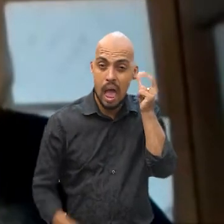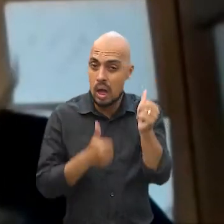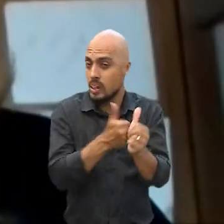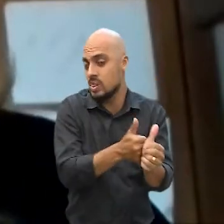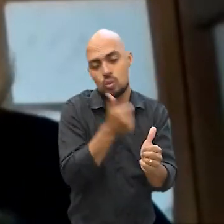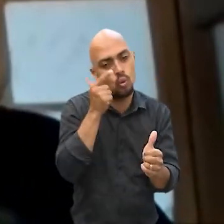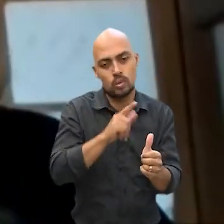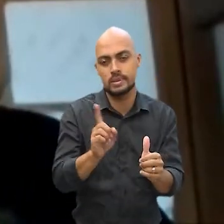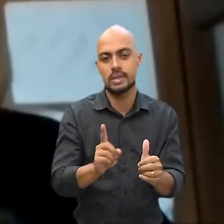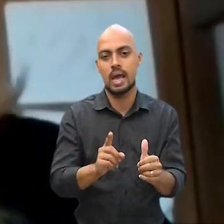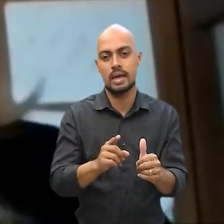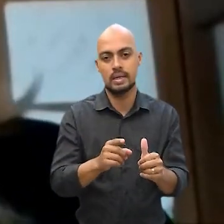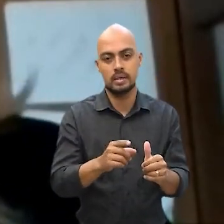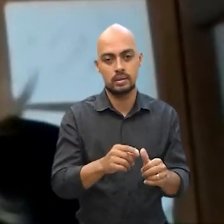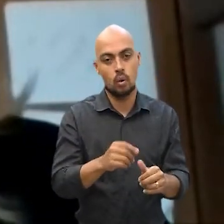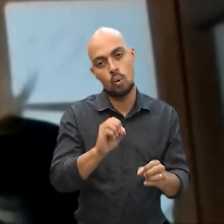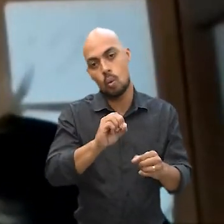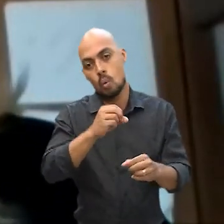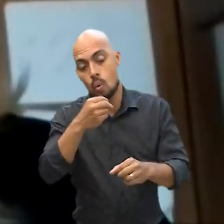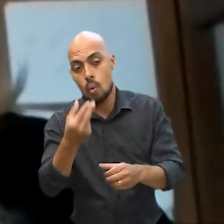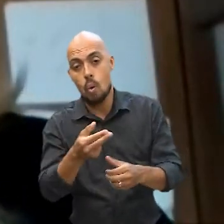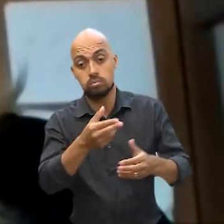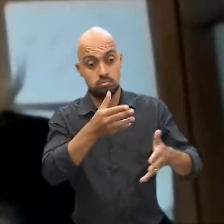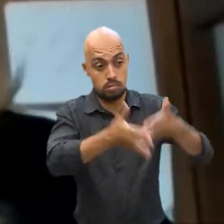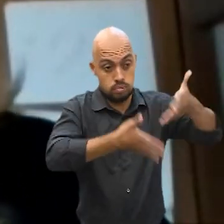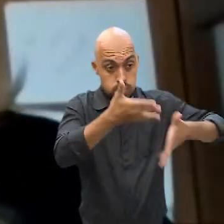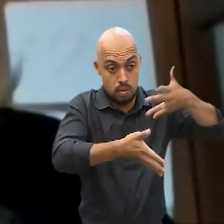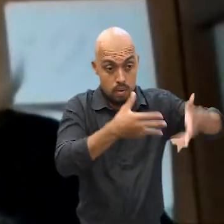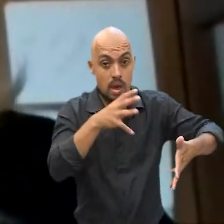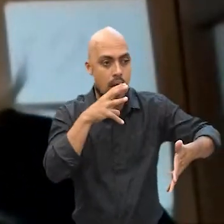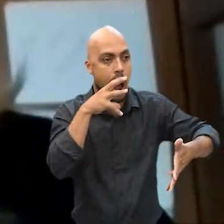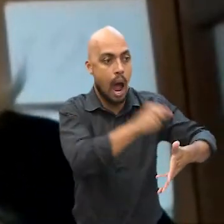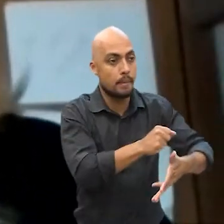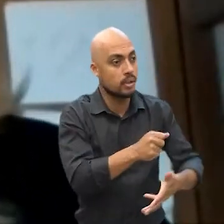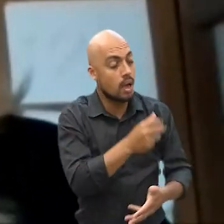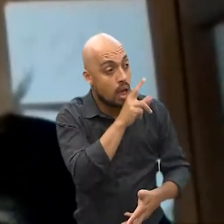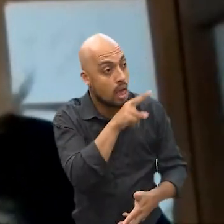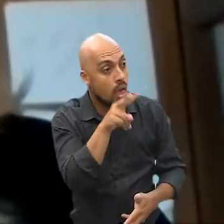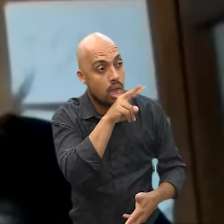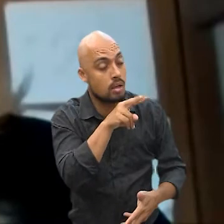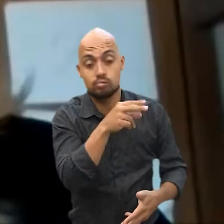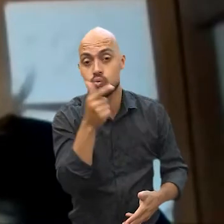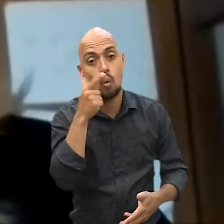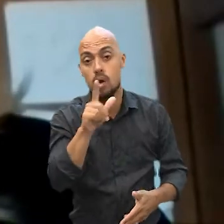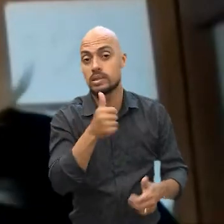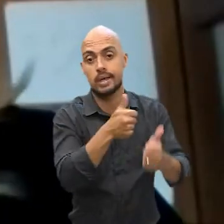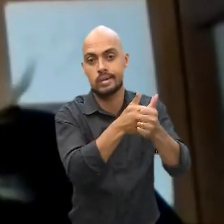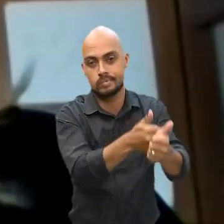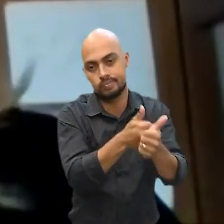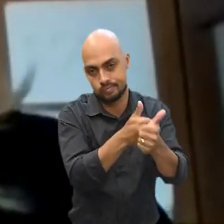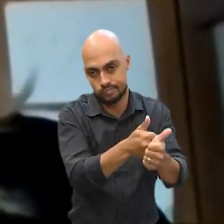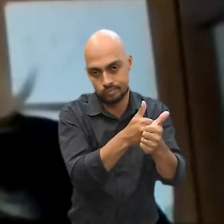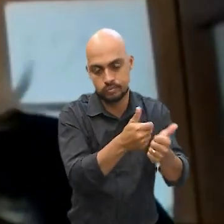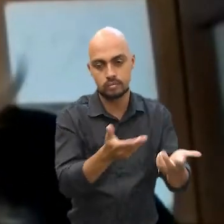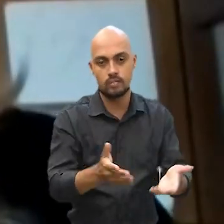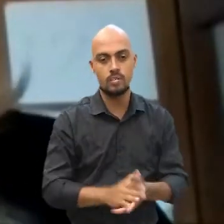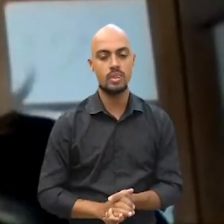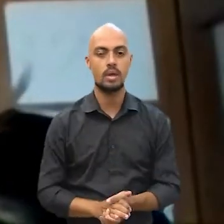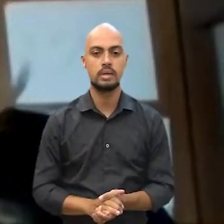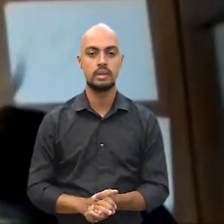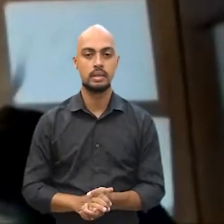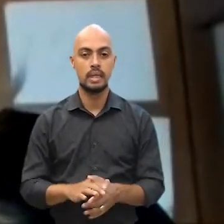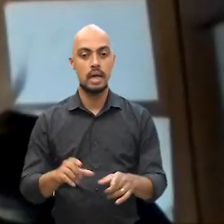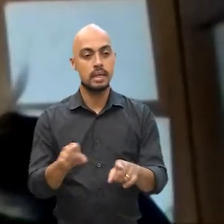delay normal da tela, que eu e você estamos conversando aqui, a gente tem essa dificuldade, né? Você não tem o toque